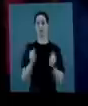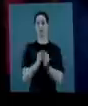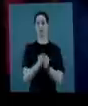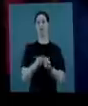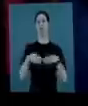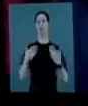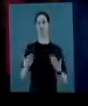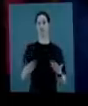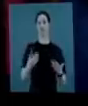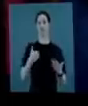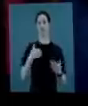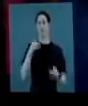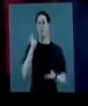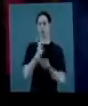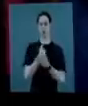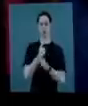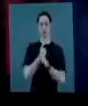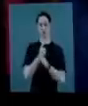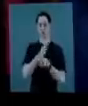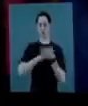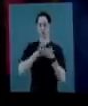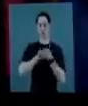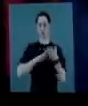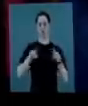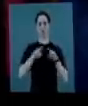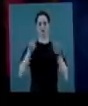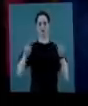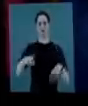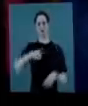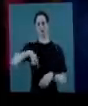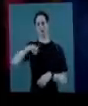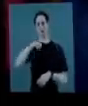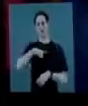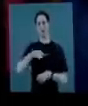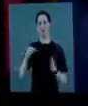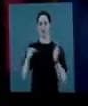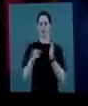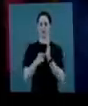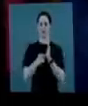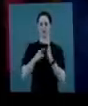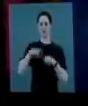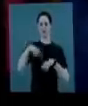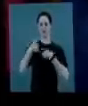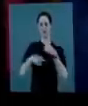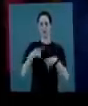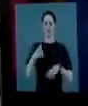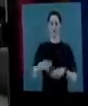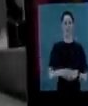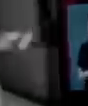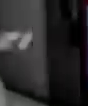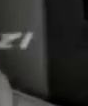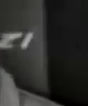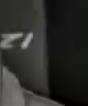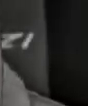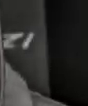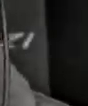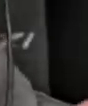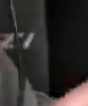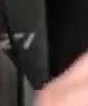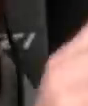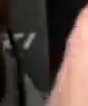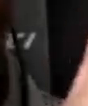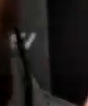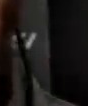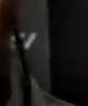encontraram nada e só levar os pendrives antigos para ver se tem alguma coisa sentido então dizer que é